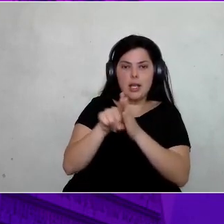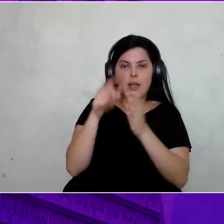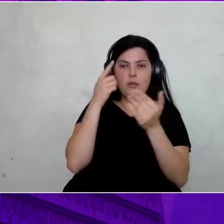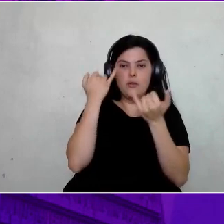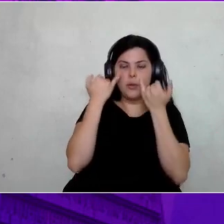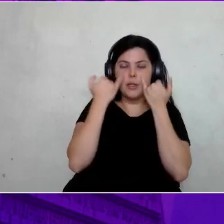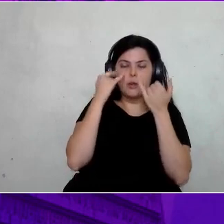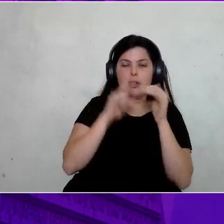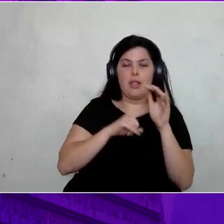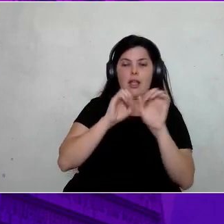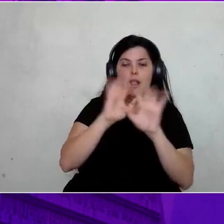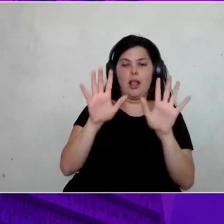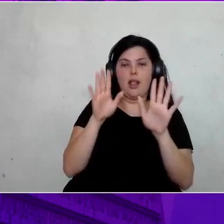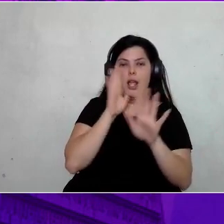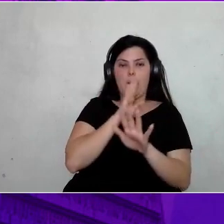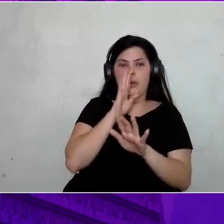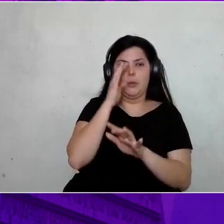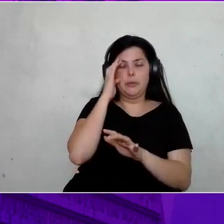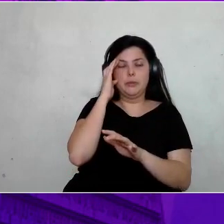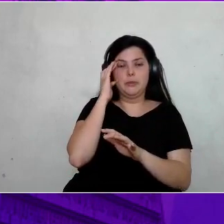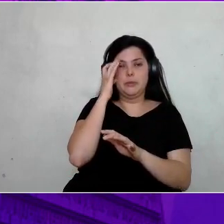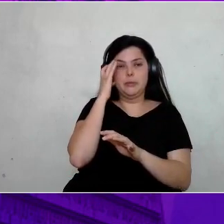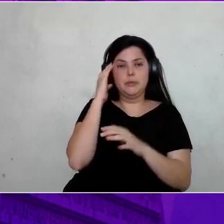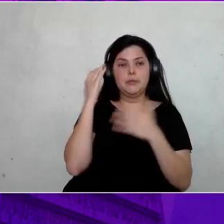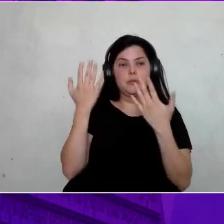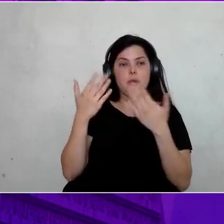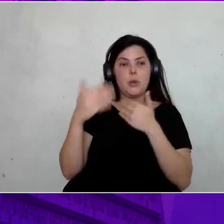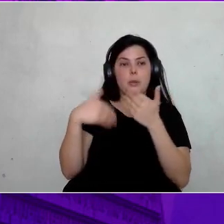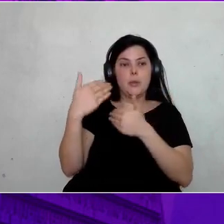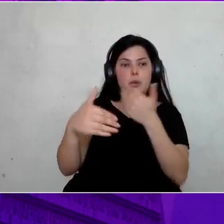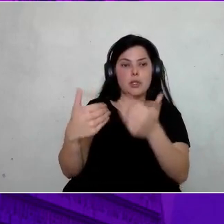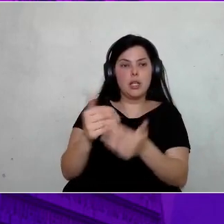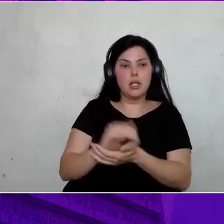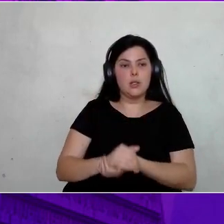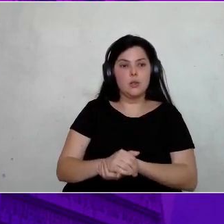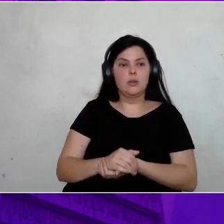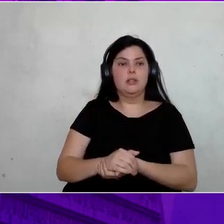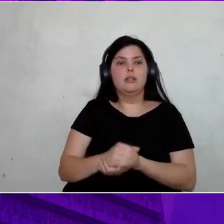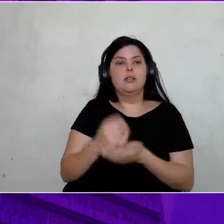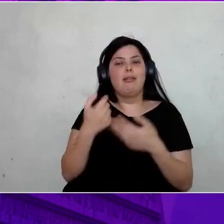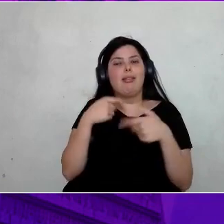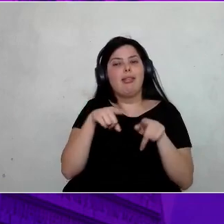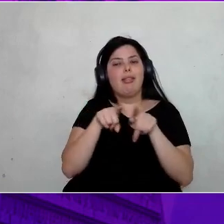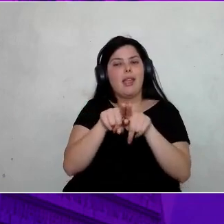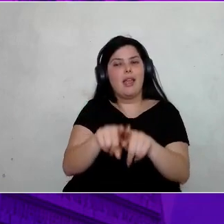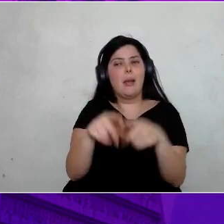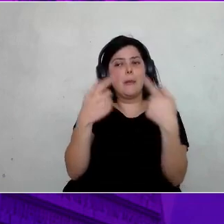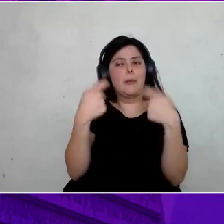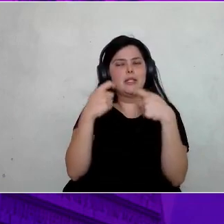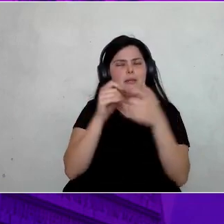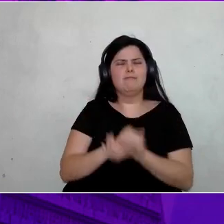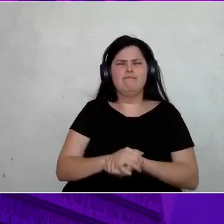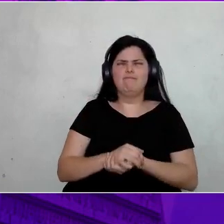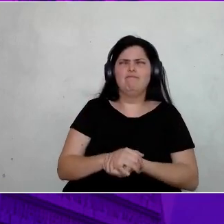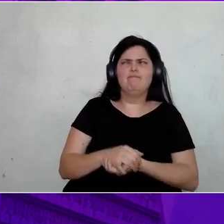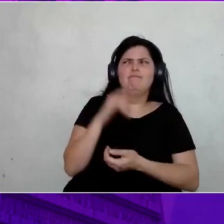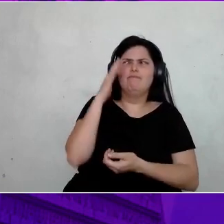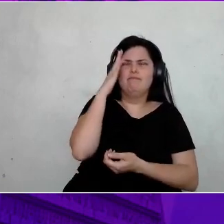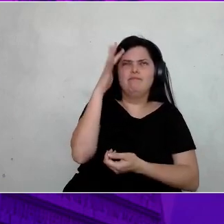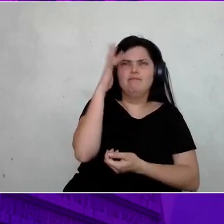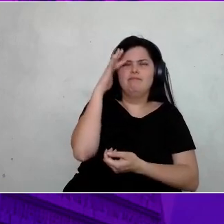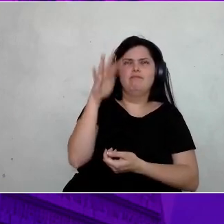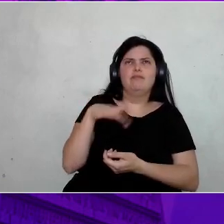mais rapidamente. Então, todo esse processo aqui ele tem que estar integrado, né? Mas se a gente for pensar, né,